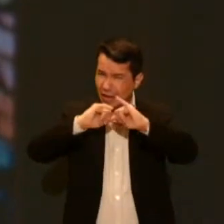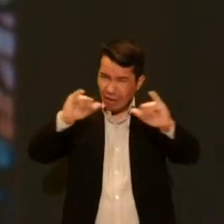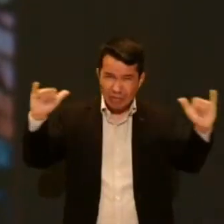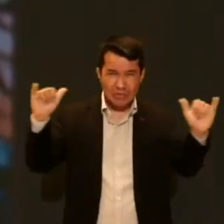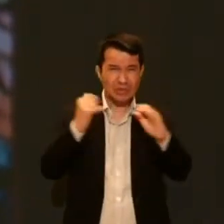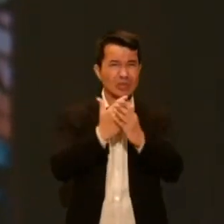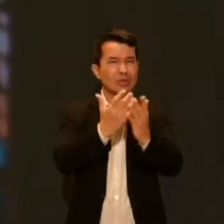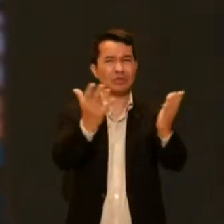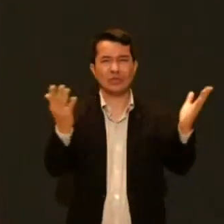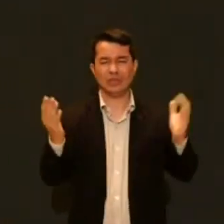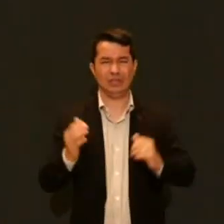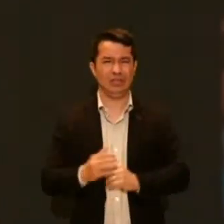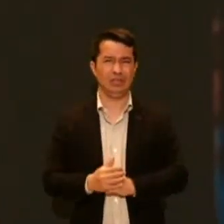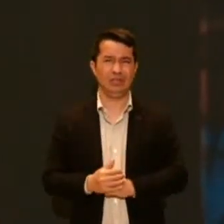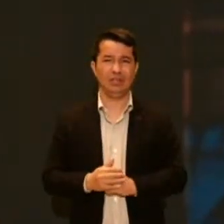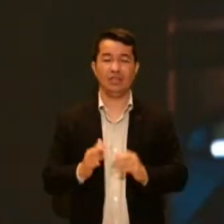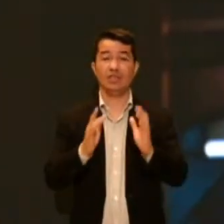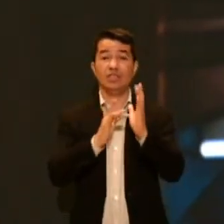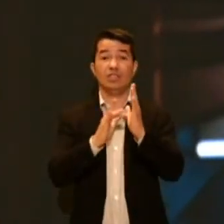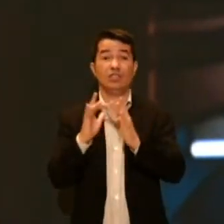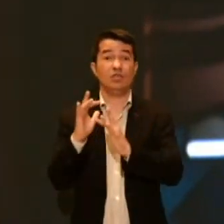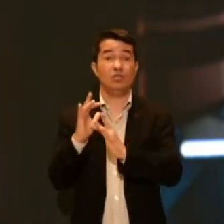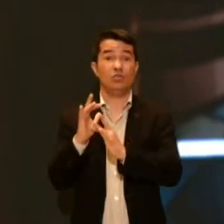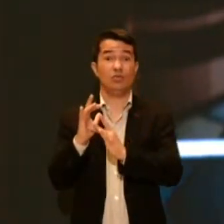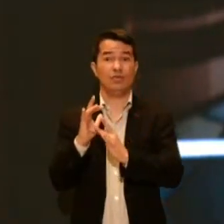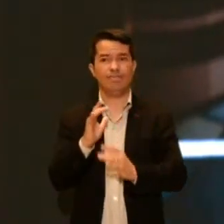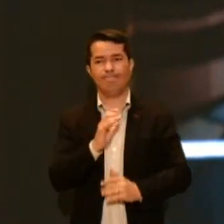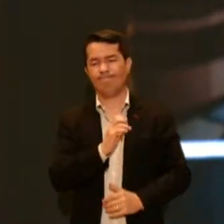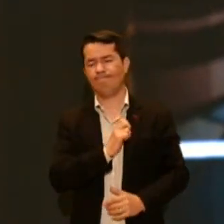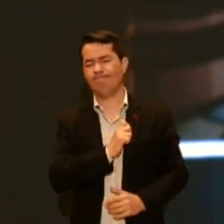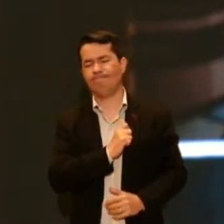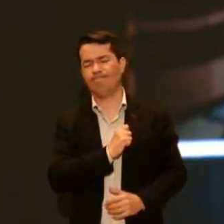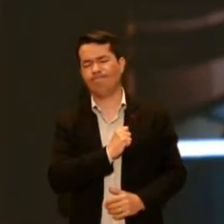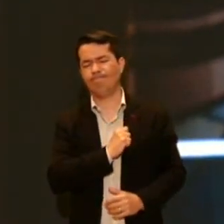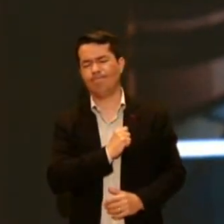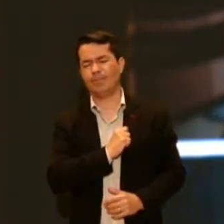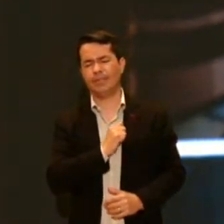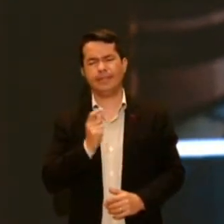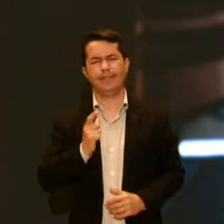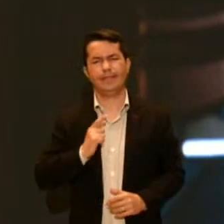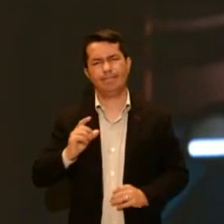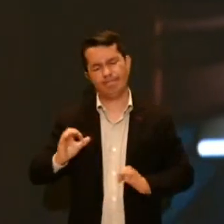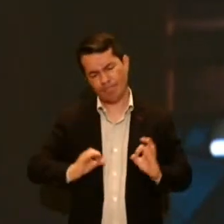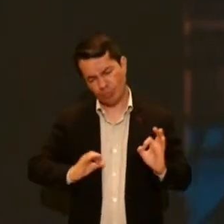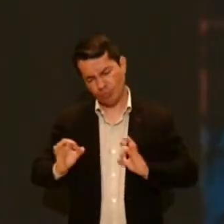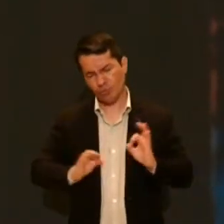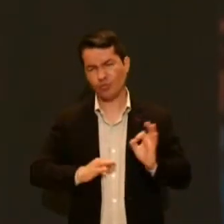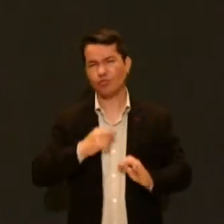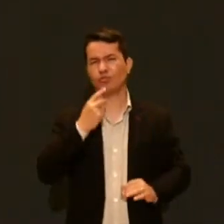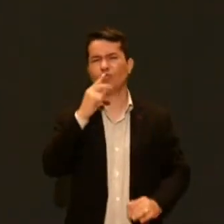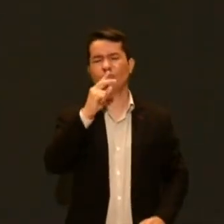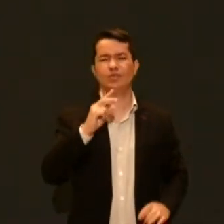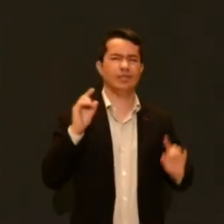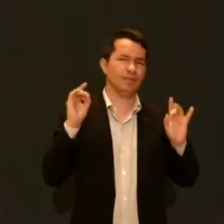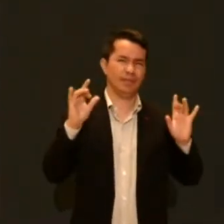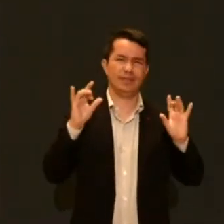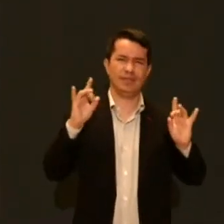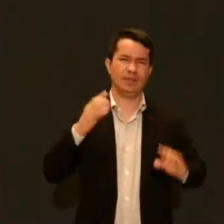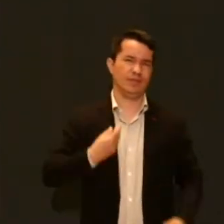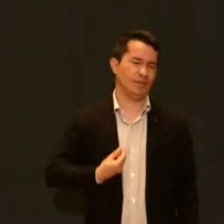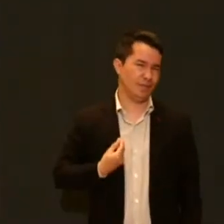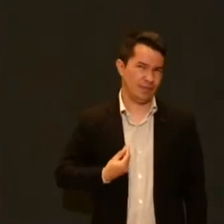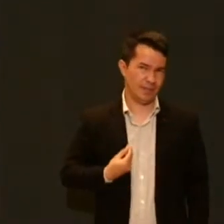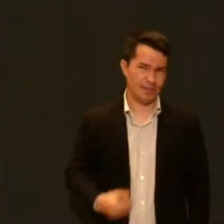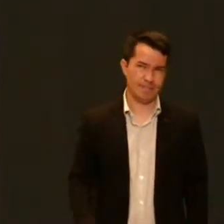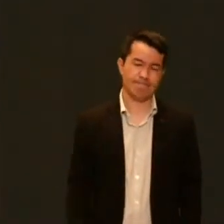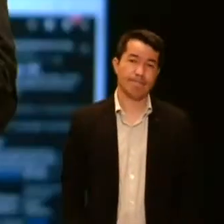mudou: Jesus te ama e tem um plano para a sua vida. E que não importa quão